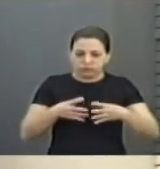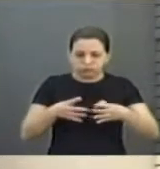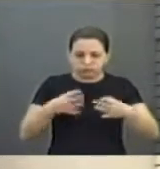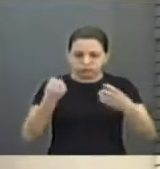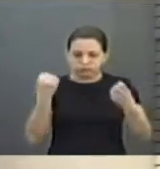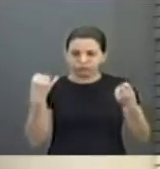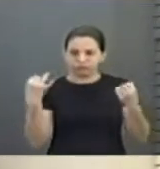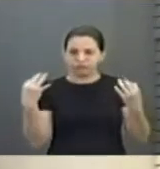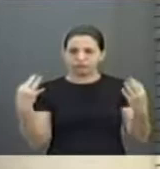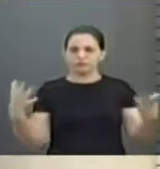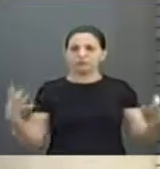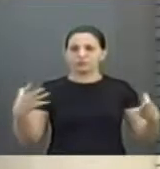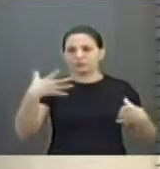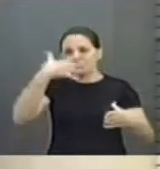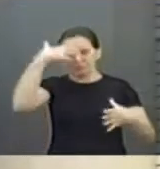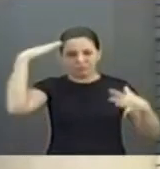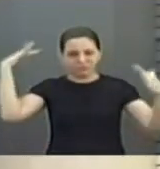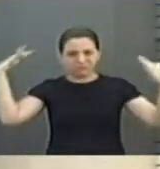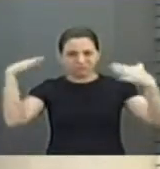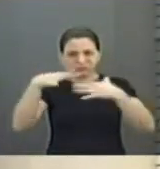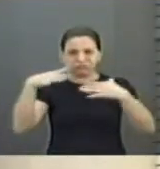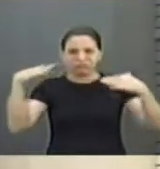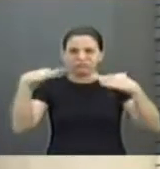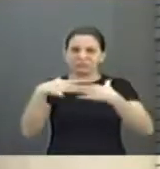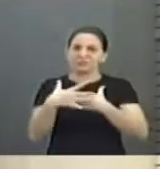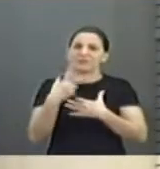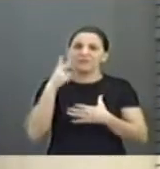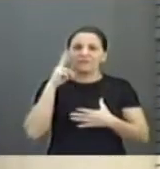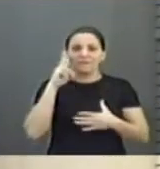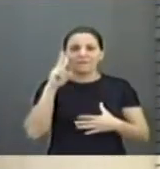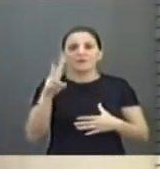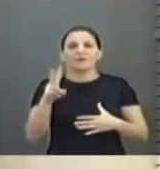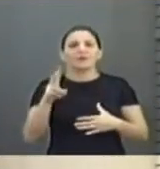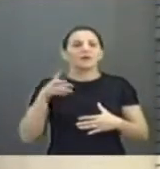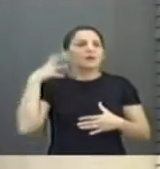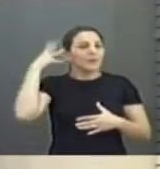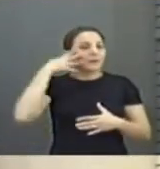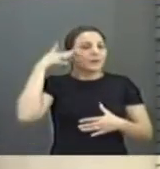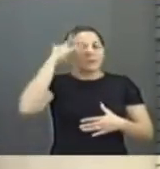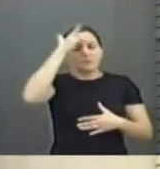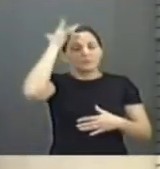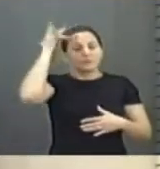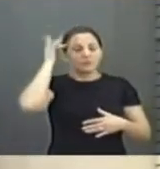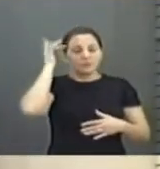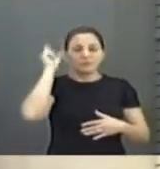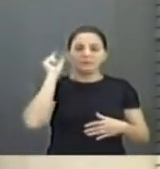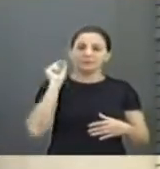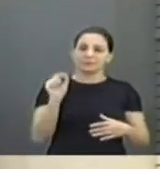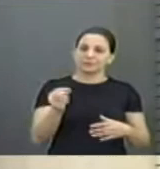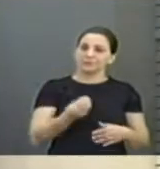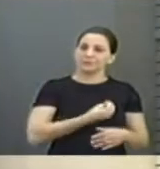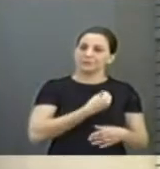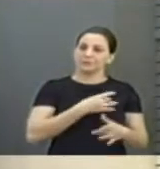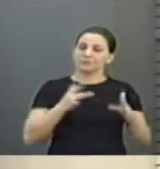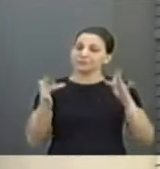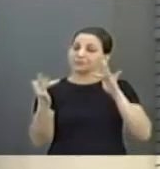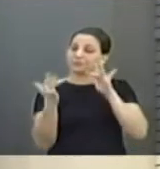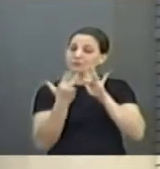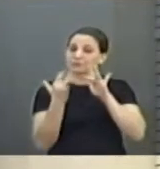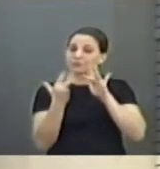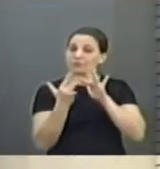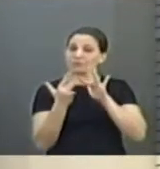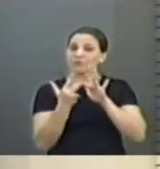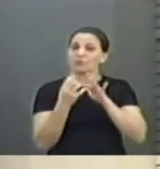E vocês viram, pelos pronunciamentos aí de várias pessoas que tiveram contato